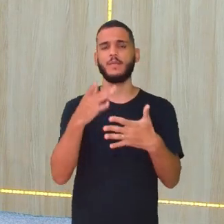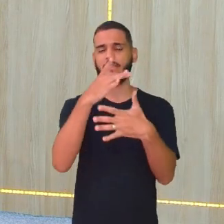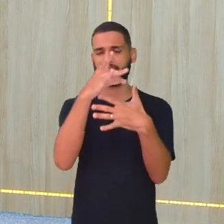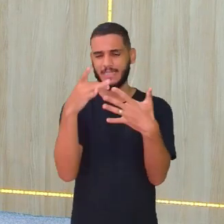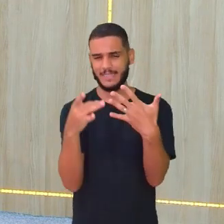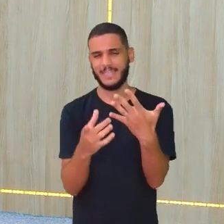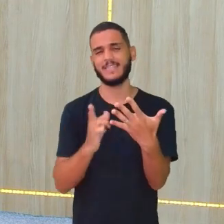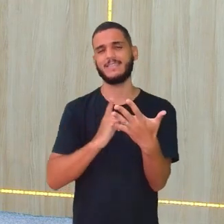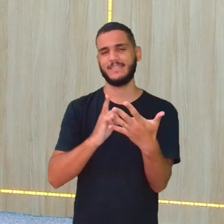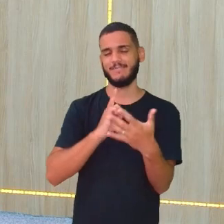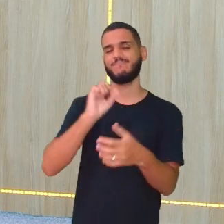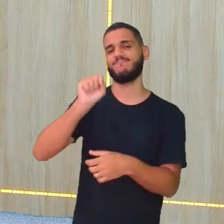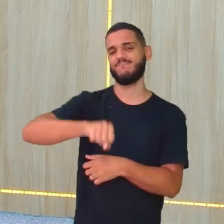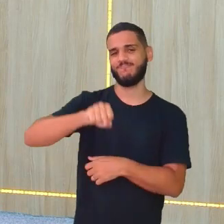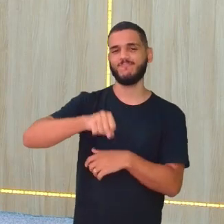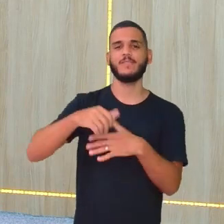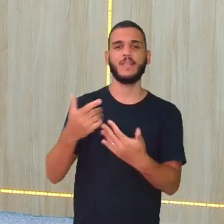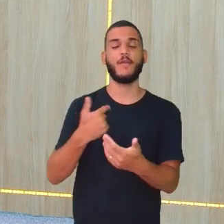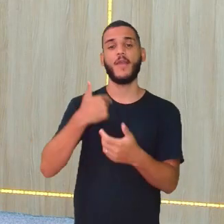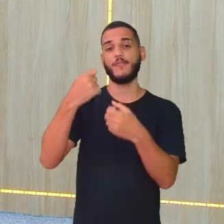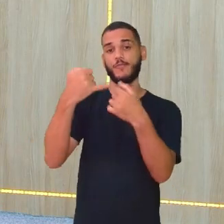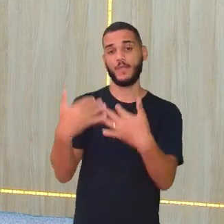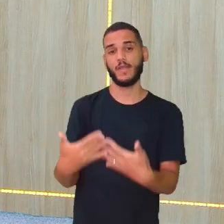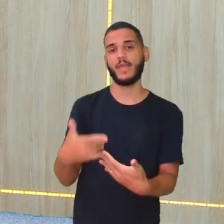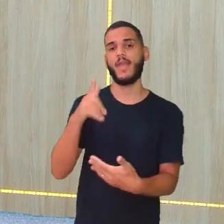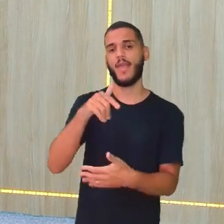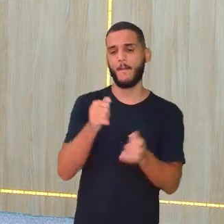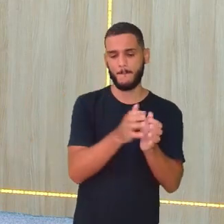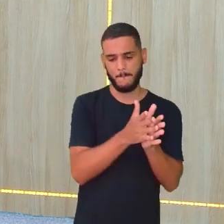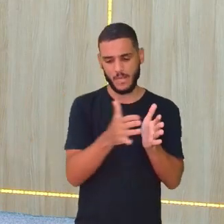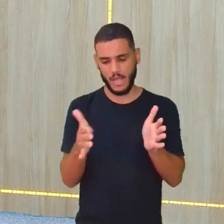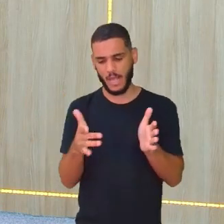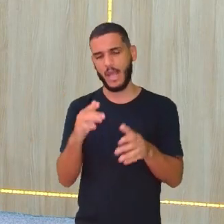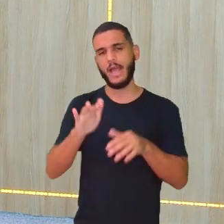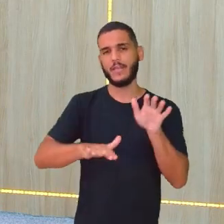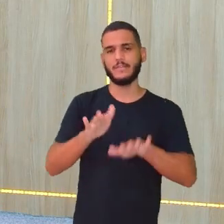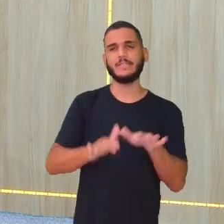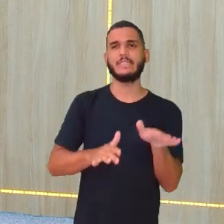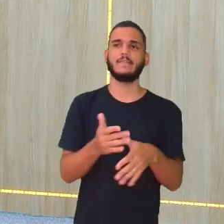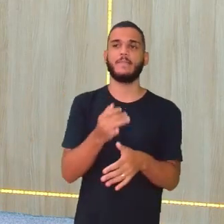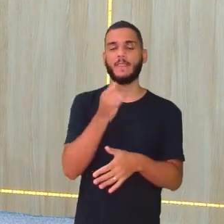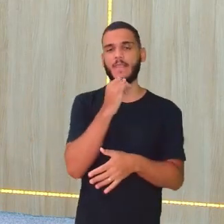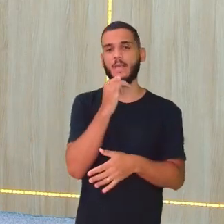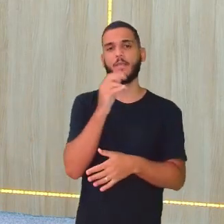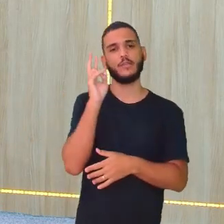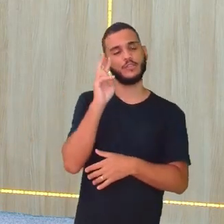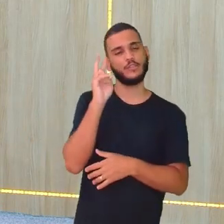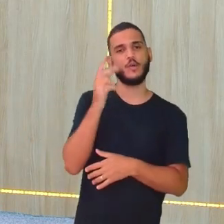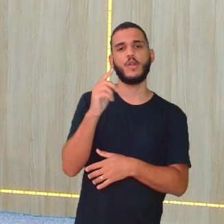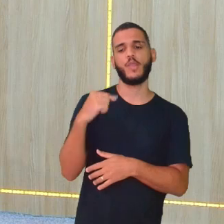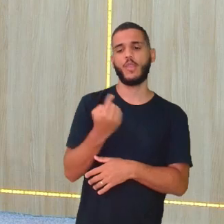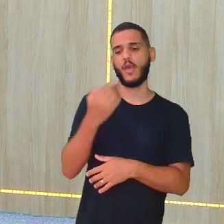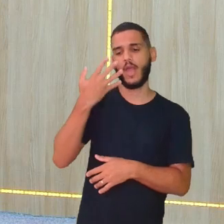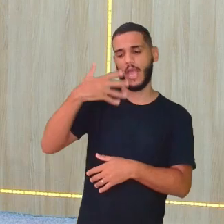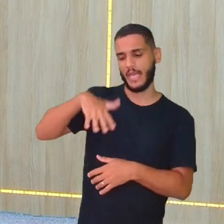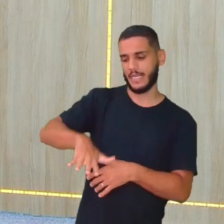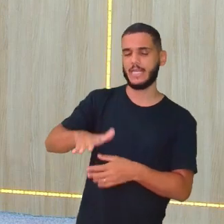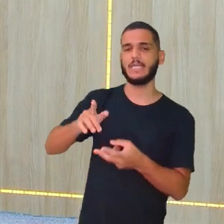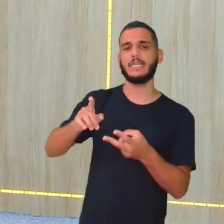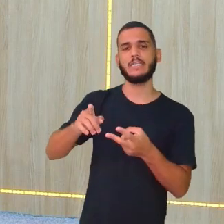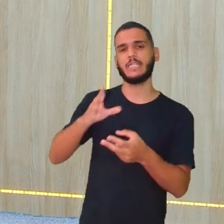detalhes, como eu já disse, que o tempo contribui muito, né? A gente, às vezes, quando lembra de uma história quando a gente é criança, quando a gente é